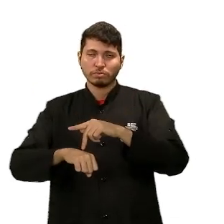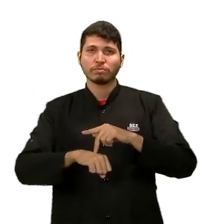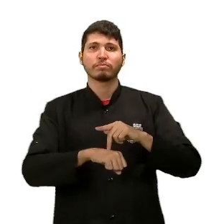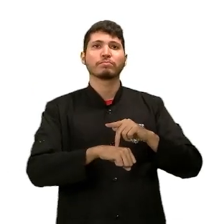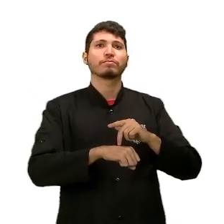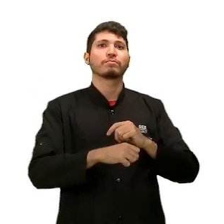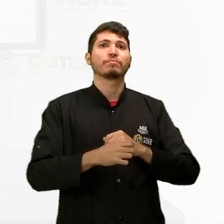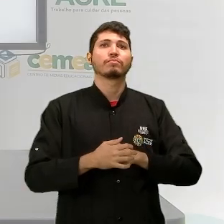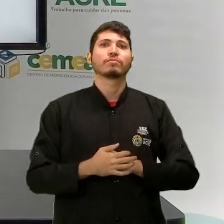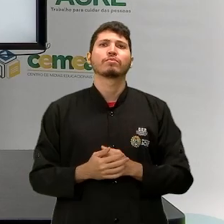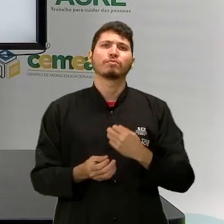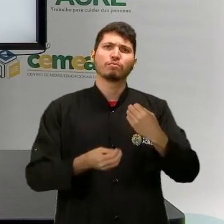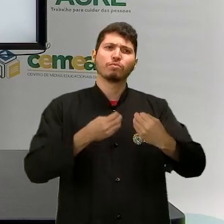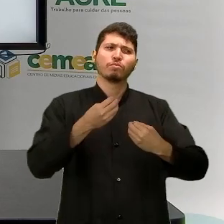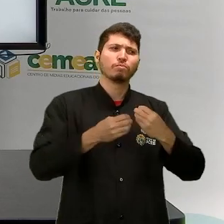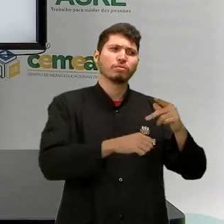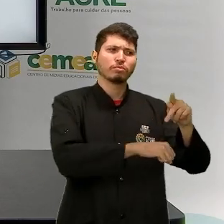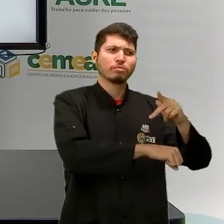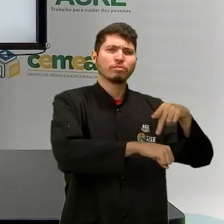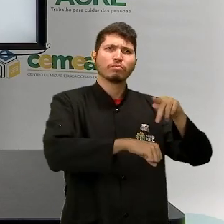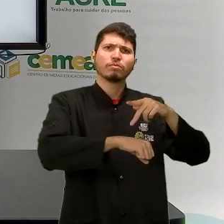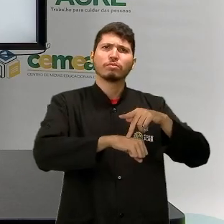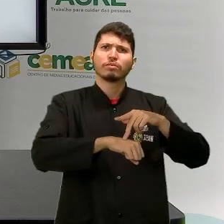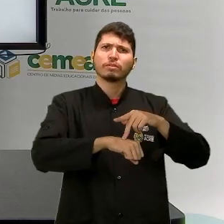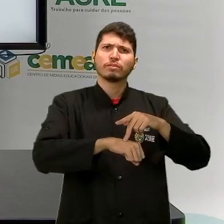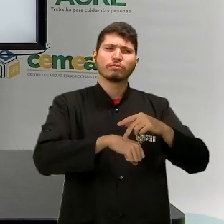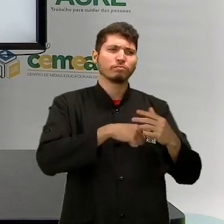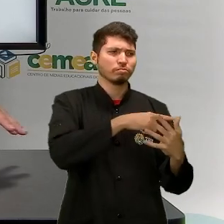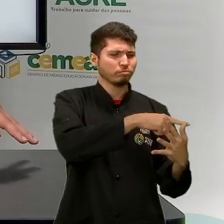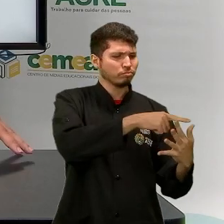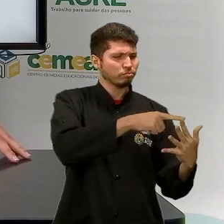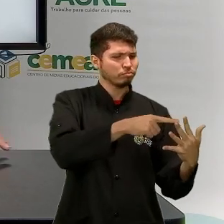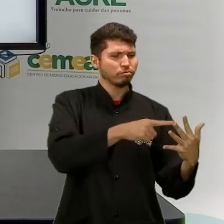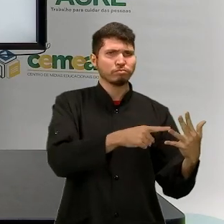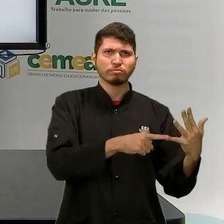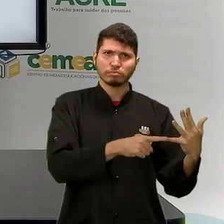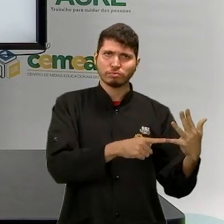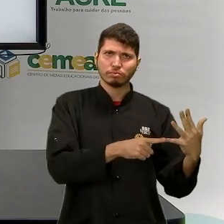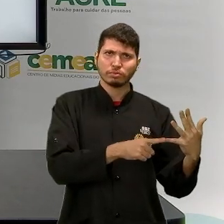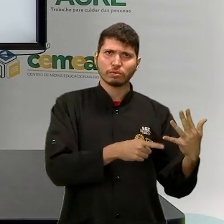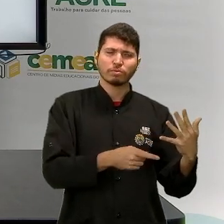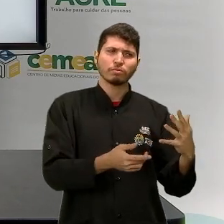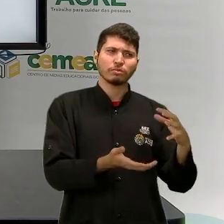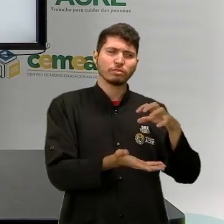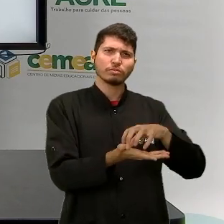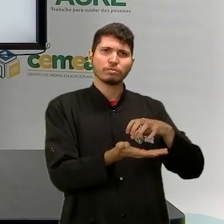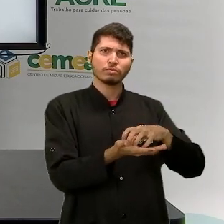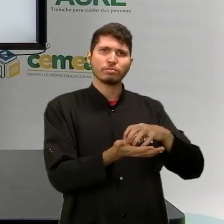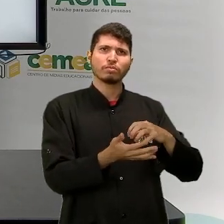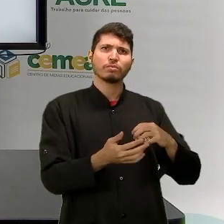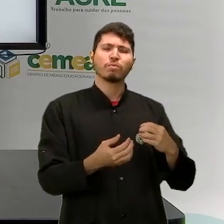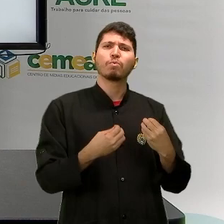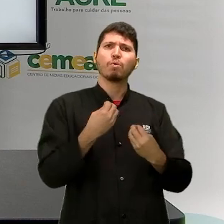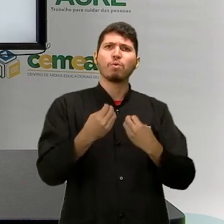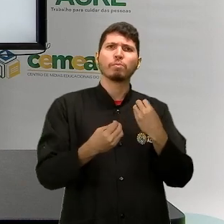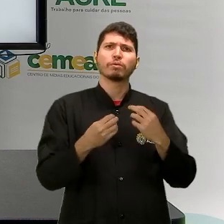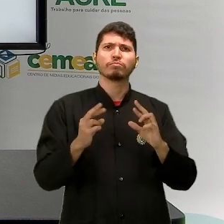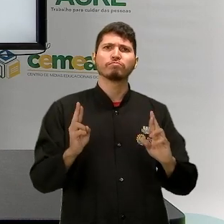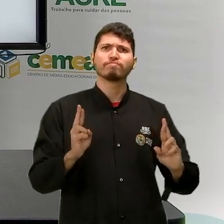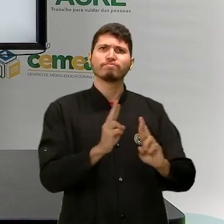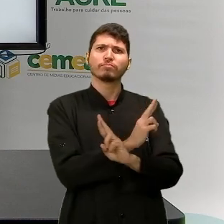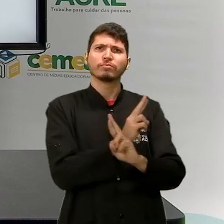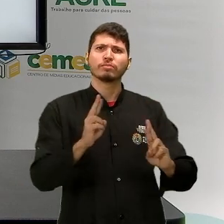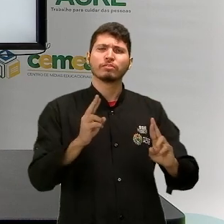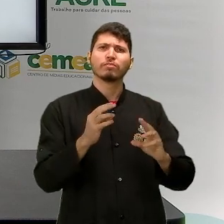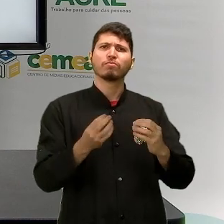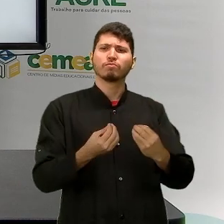saber o seguinte: como é que esses países membros do Conselho de Segurança da ONU e da Assembleia Geral, como é que eles se relacionam? Como é que